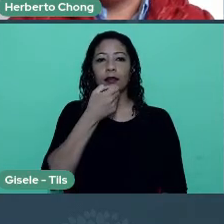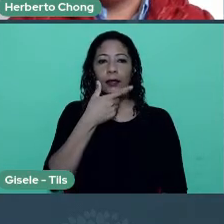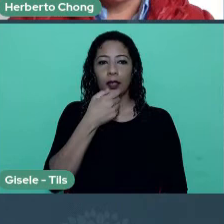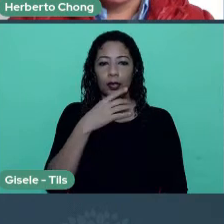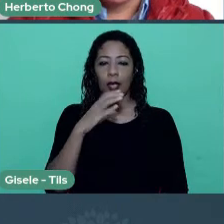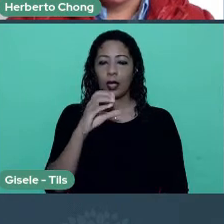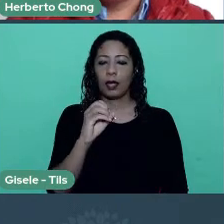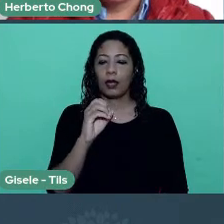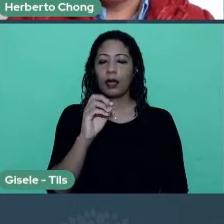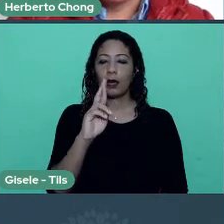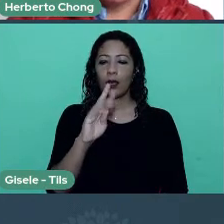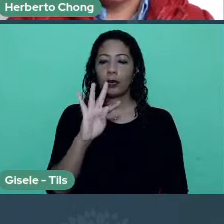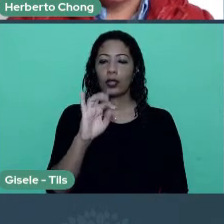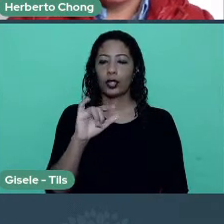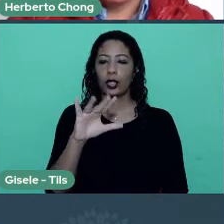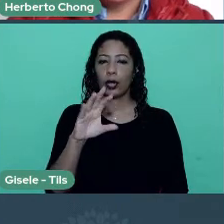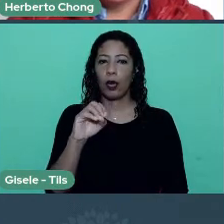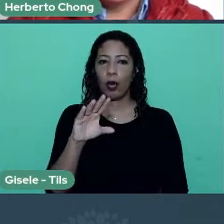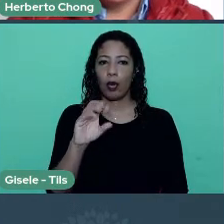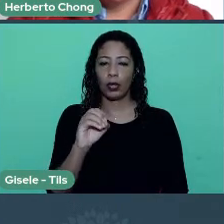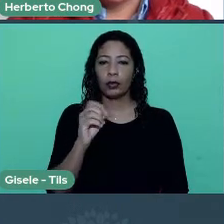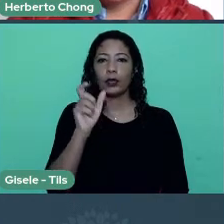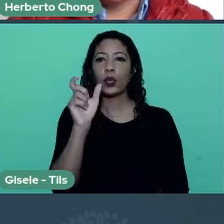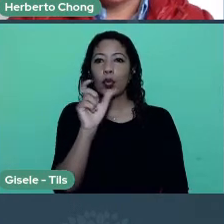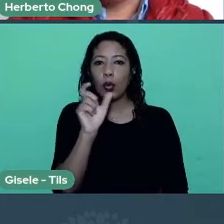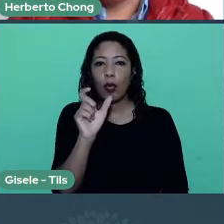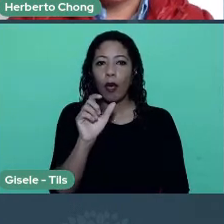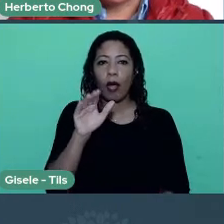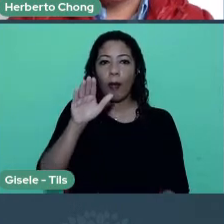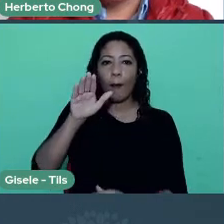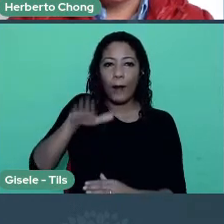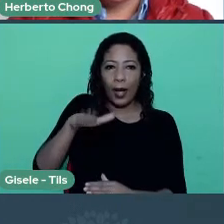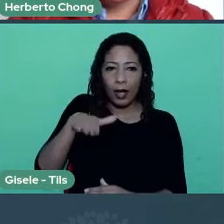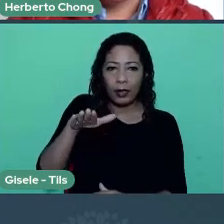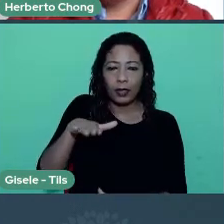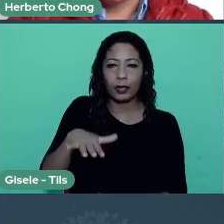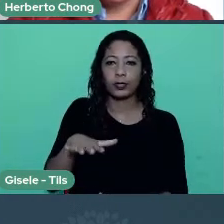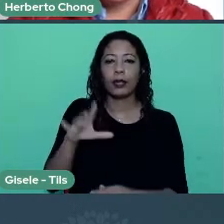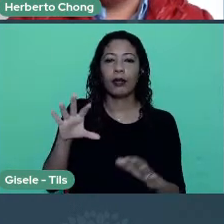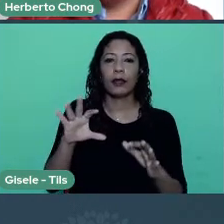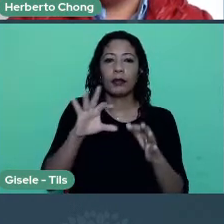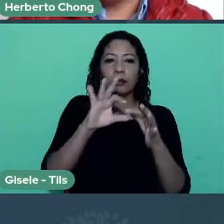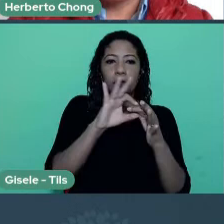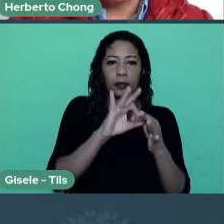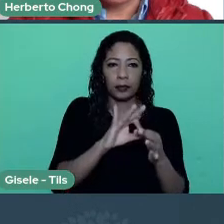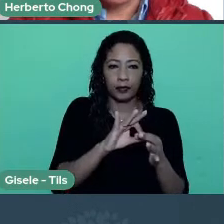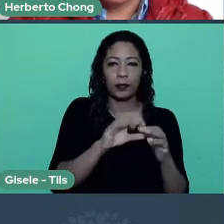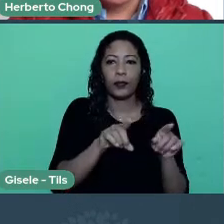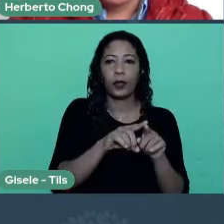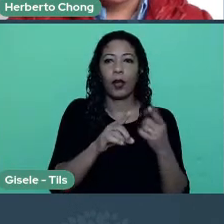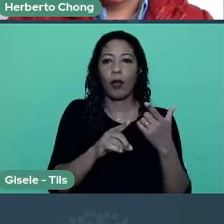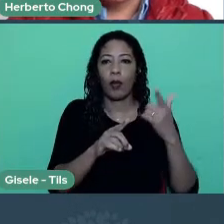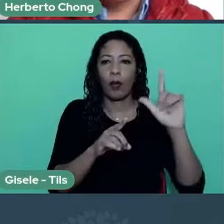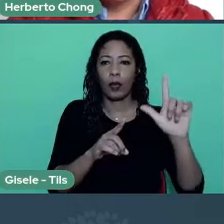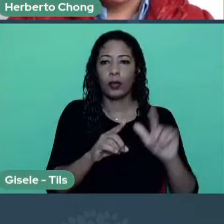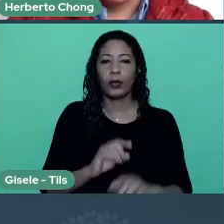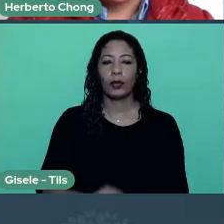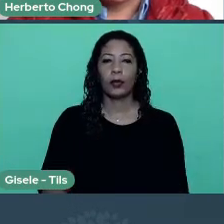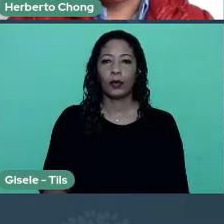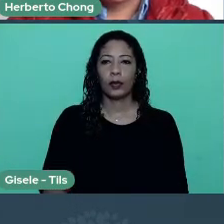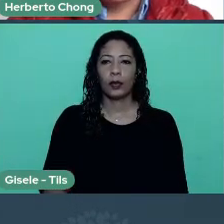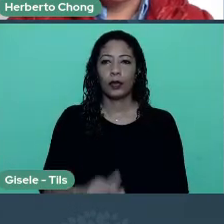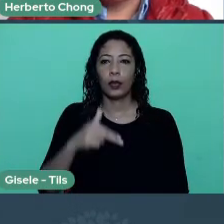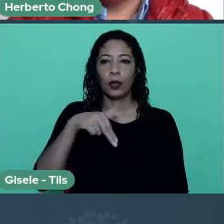dose de controle normalmente baixa e pode ser associado com antileucotrieno, né?